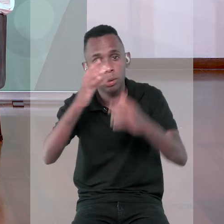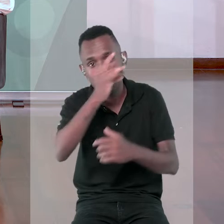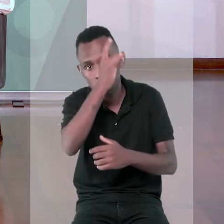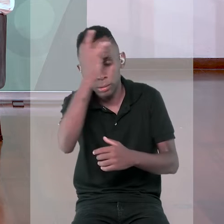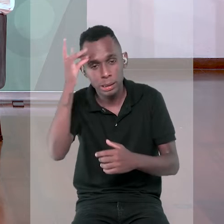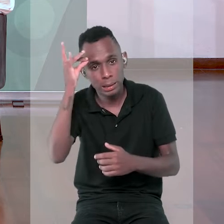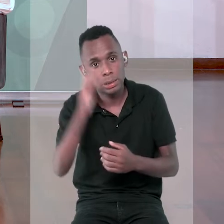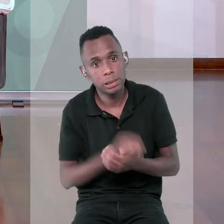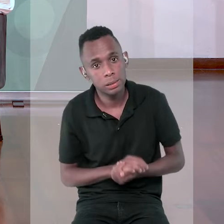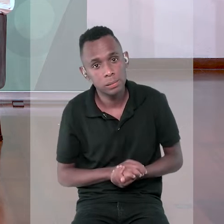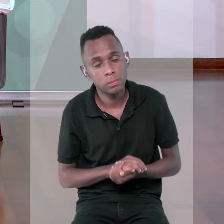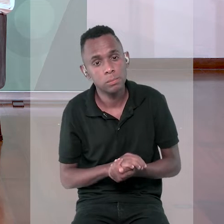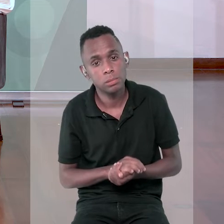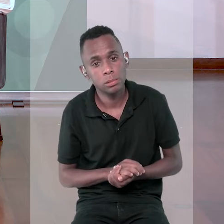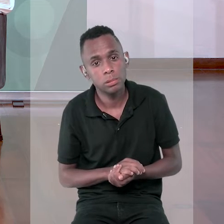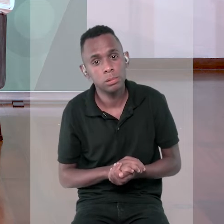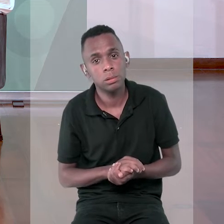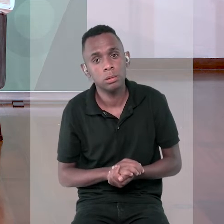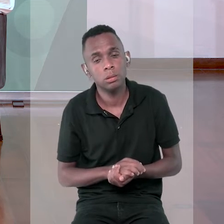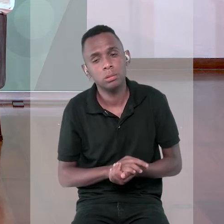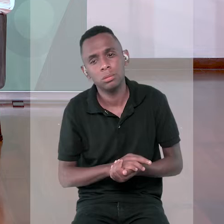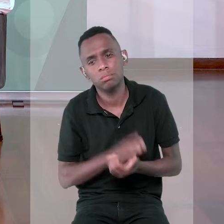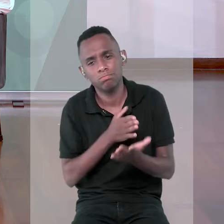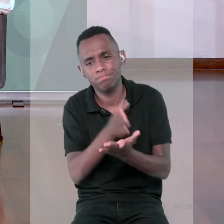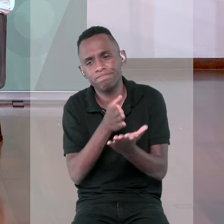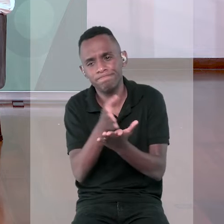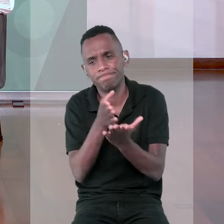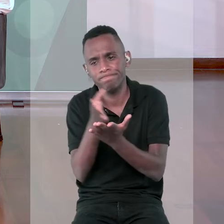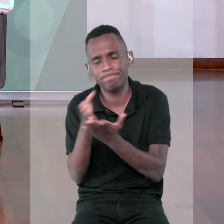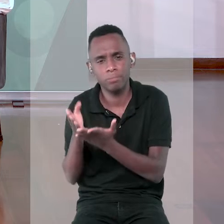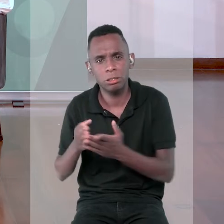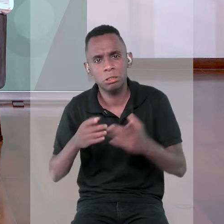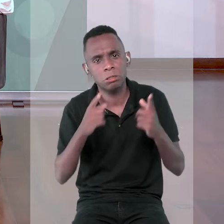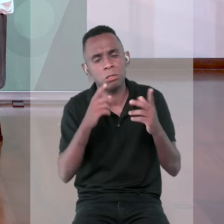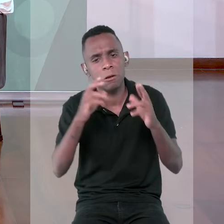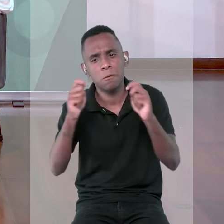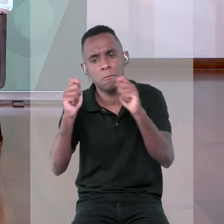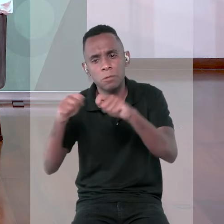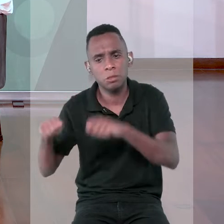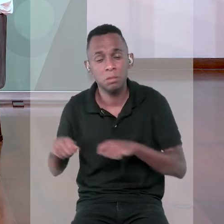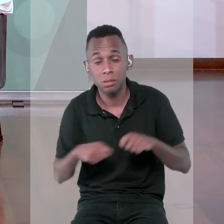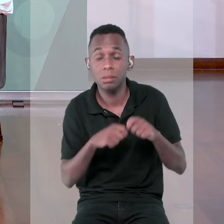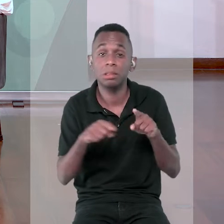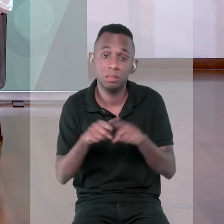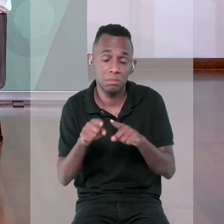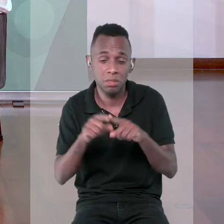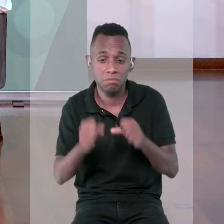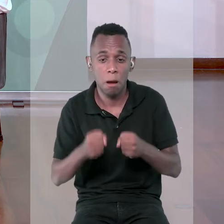Então, são curvas e mais curvas, né? E são jogos de poder,